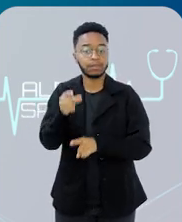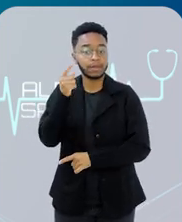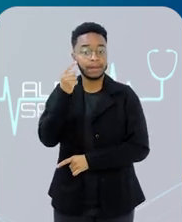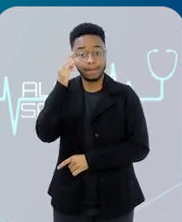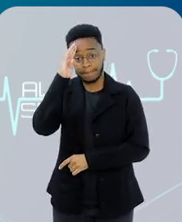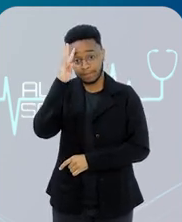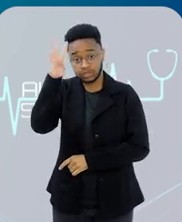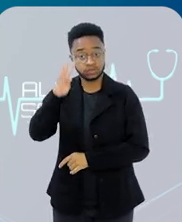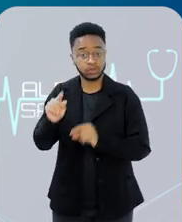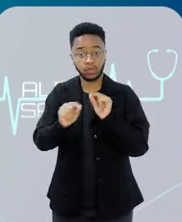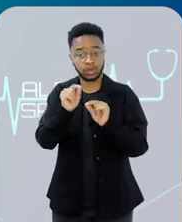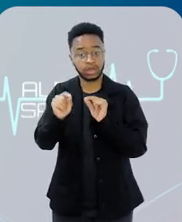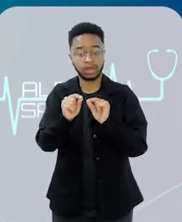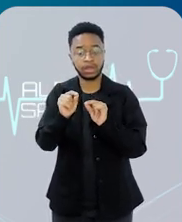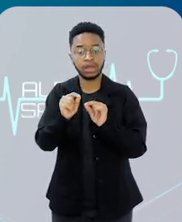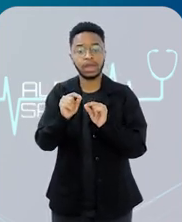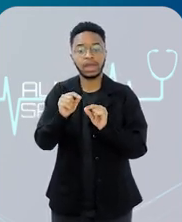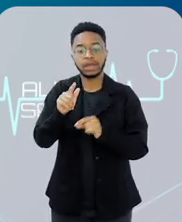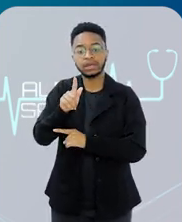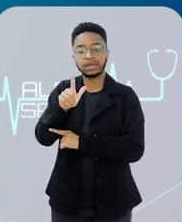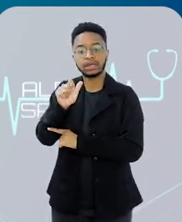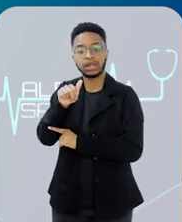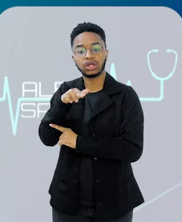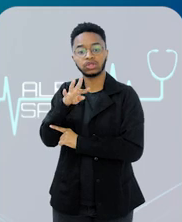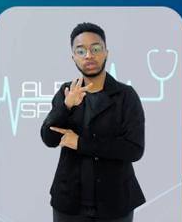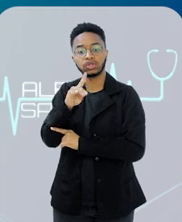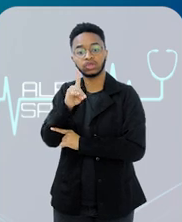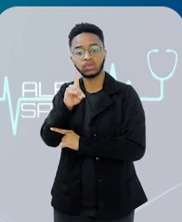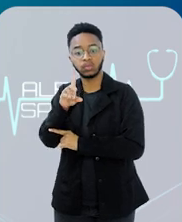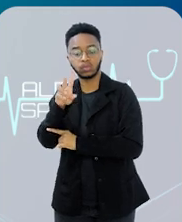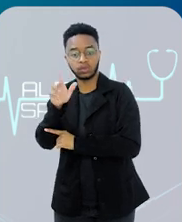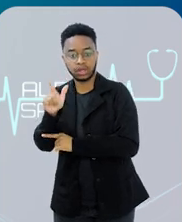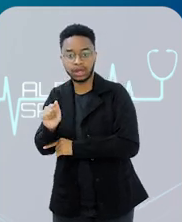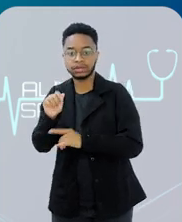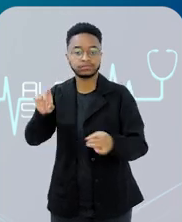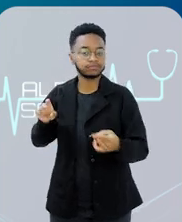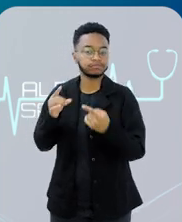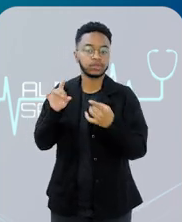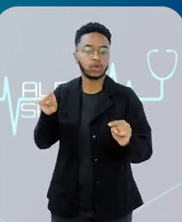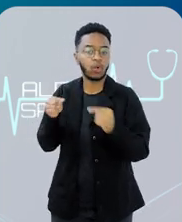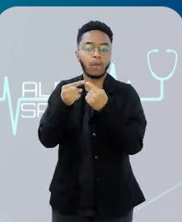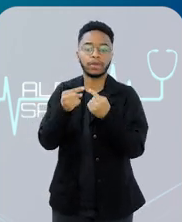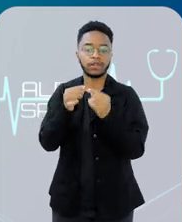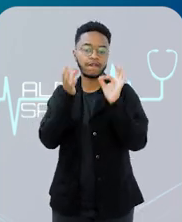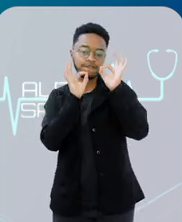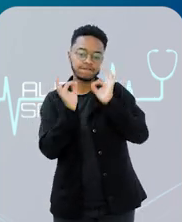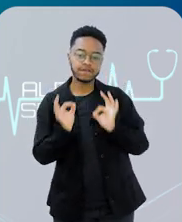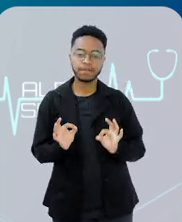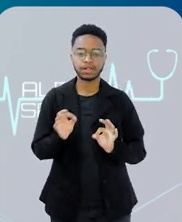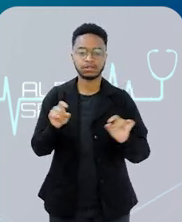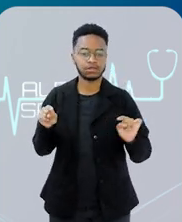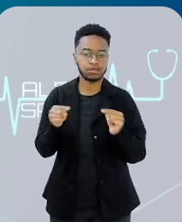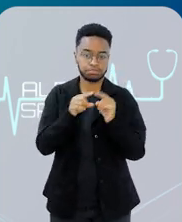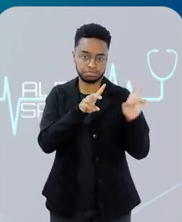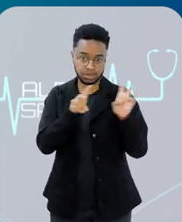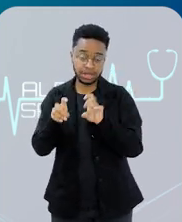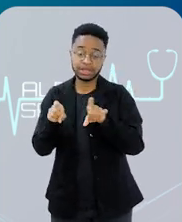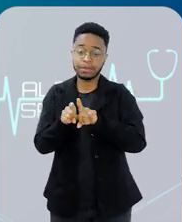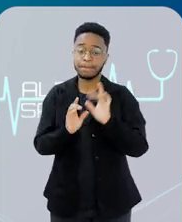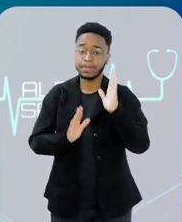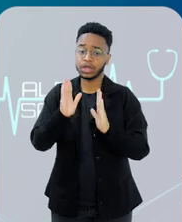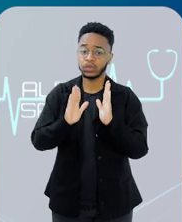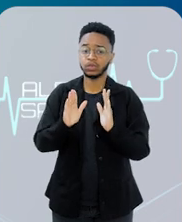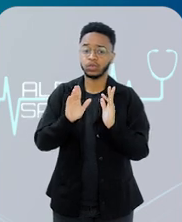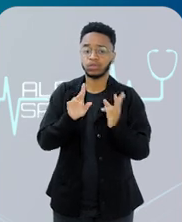Principalmente a mama, que carrega toda a questão da própria feminilidade. Então, numa fase de transição